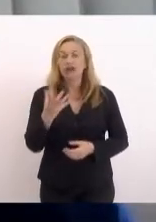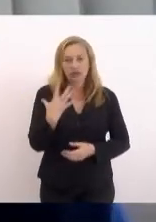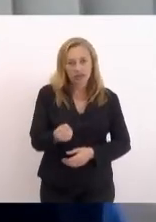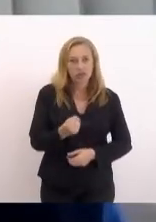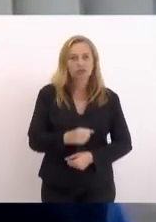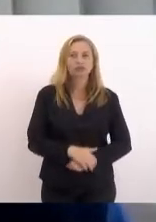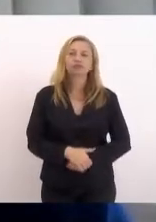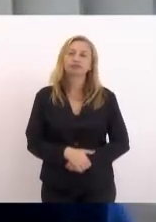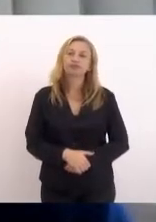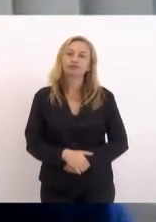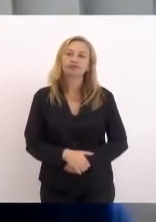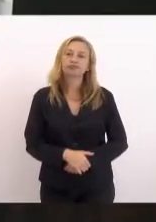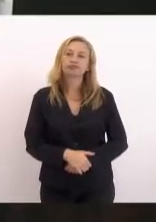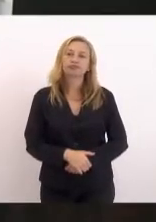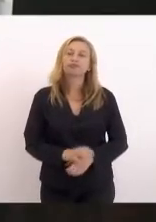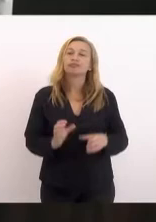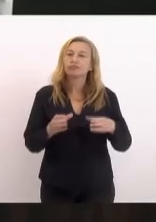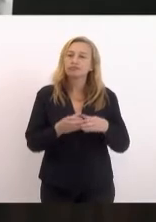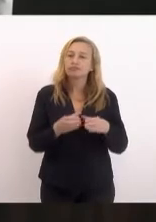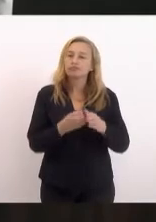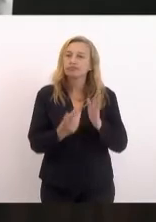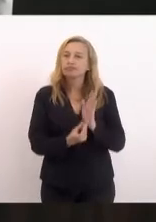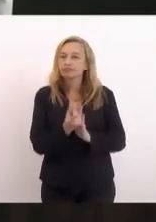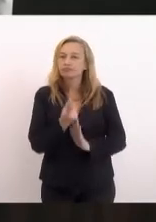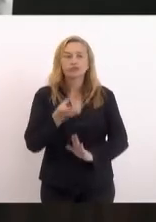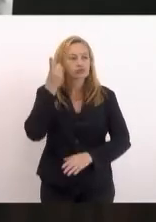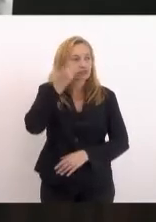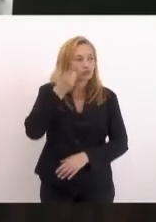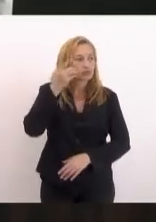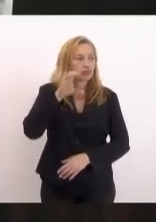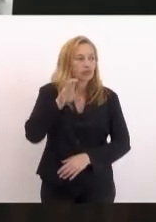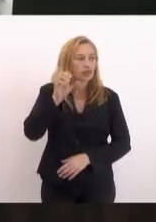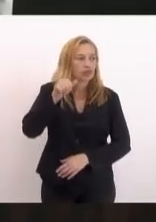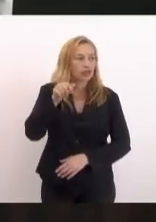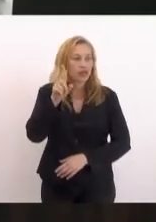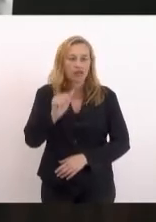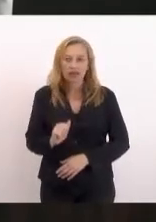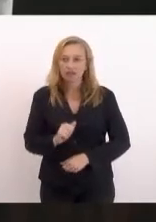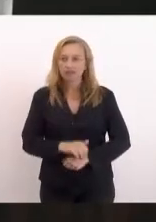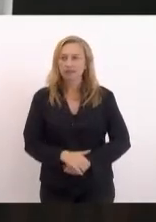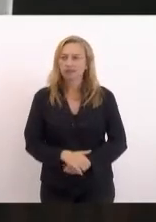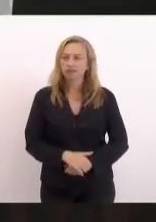favorável. Pela Comissão de Orçamento, deputado Márcio Canella.